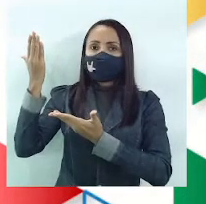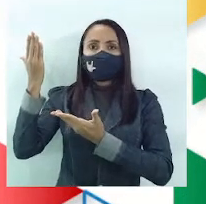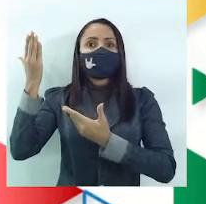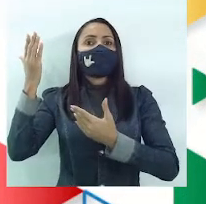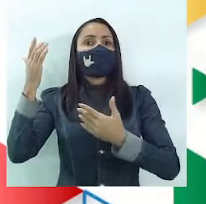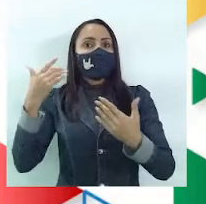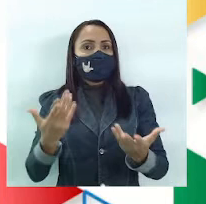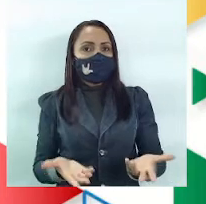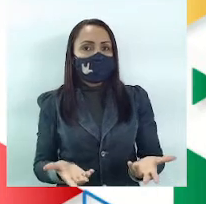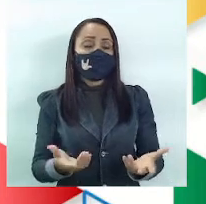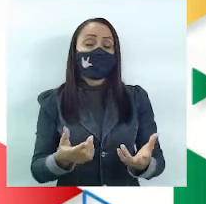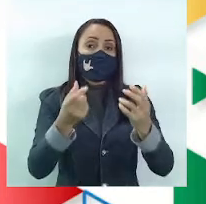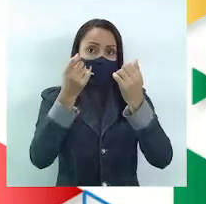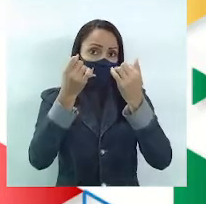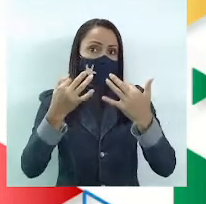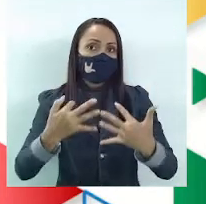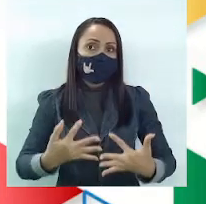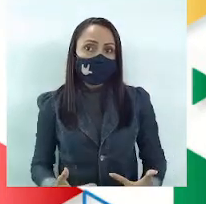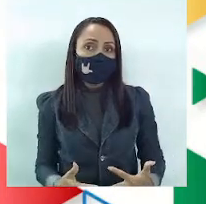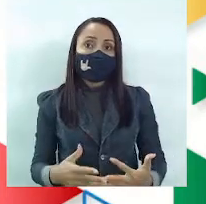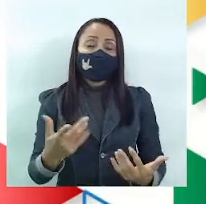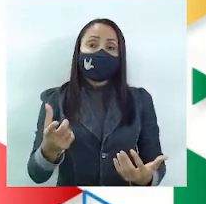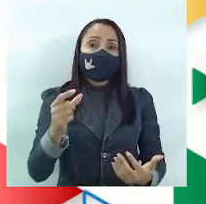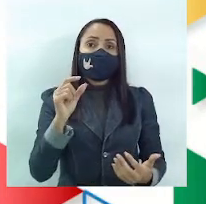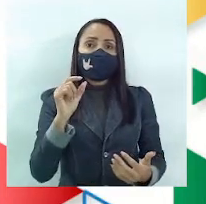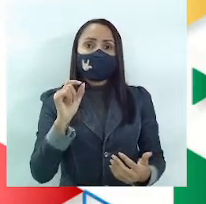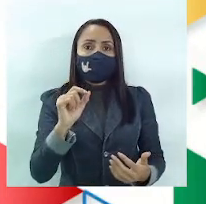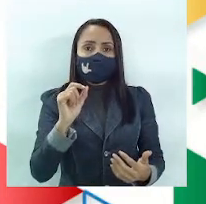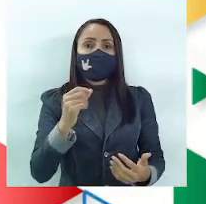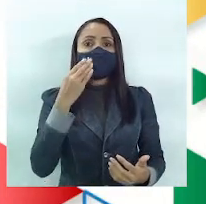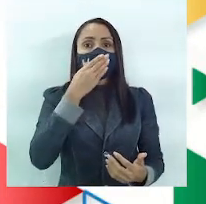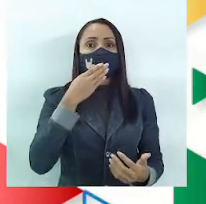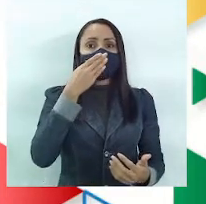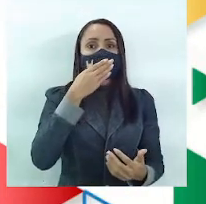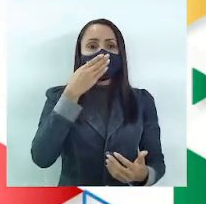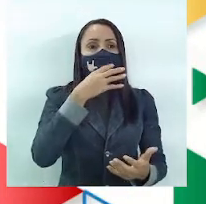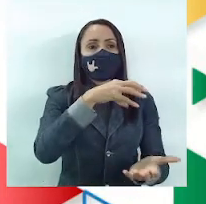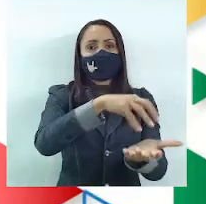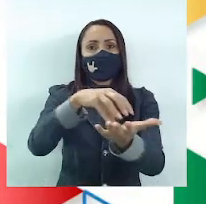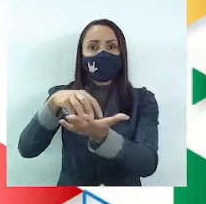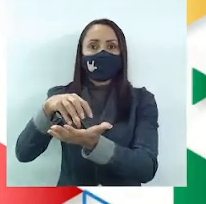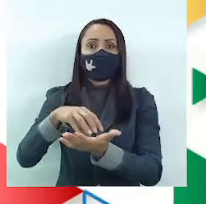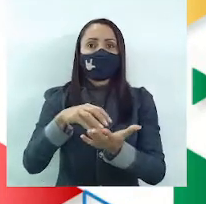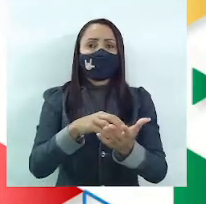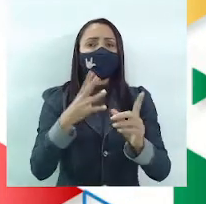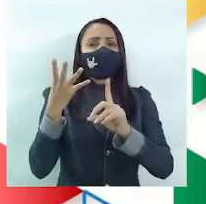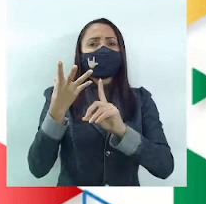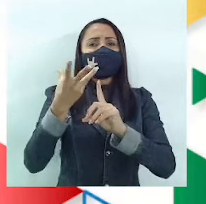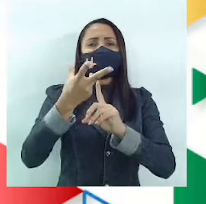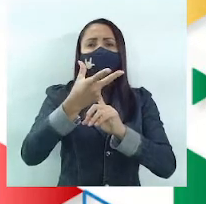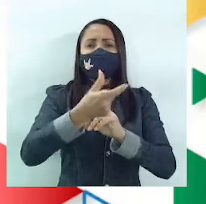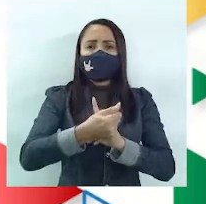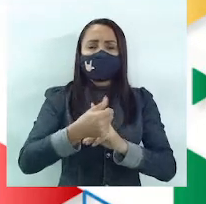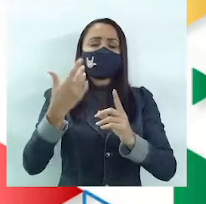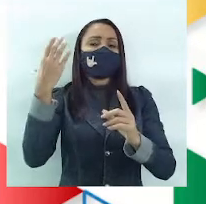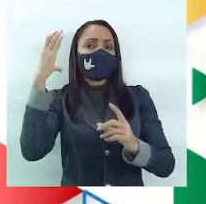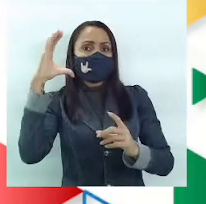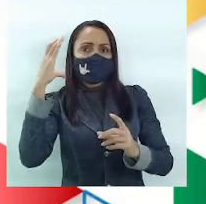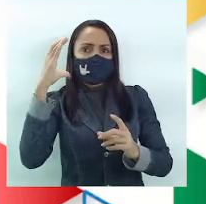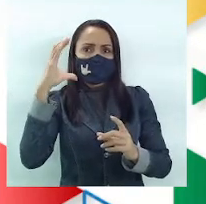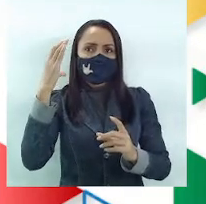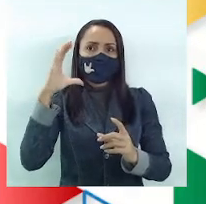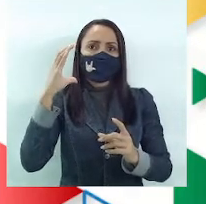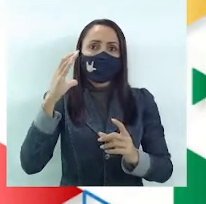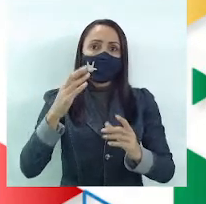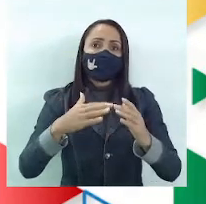nessa obra, ele retrata bem a doçaria regional, em que reúne arte, técnica e ciência,